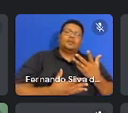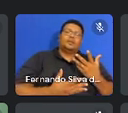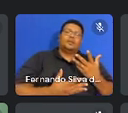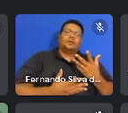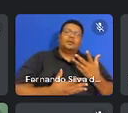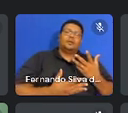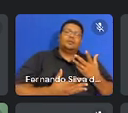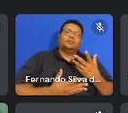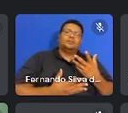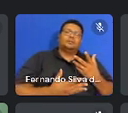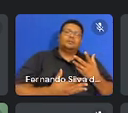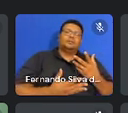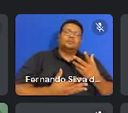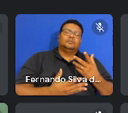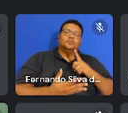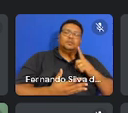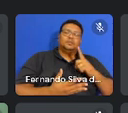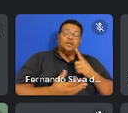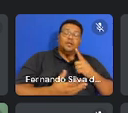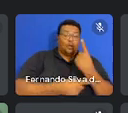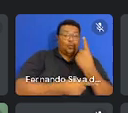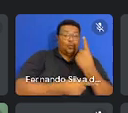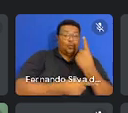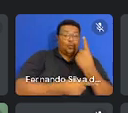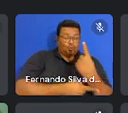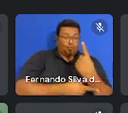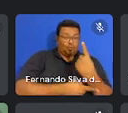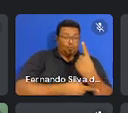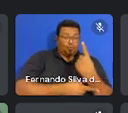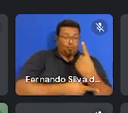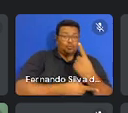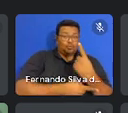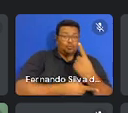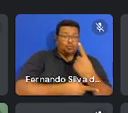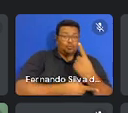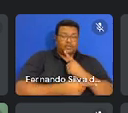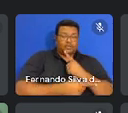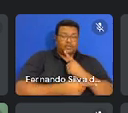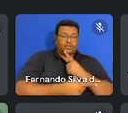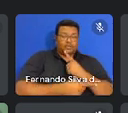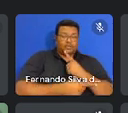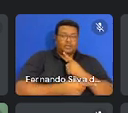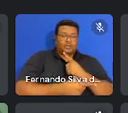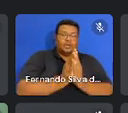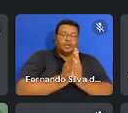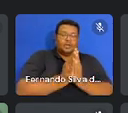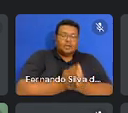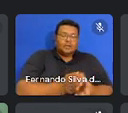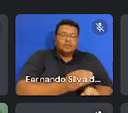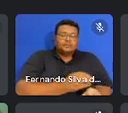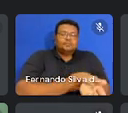1 na face superior de um dado de 6 lados?